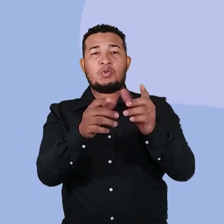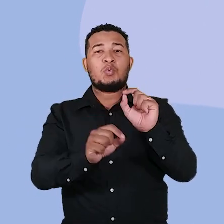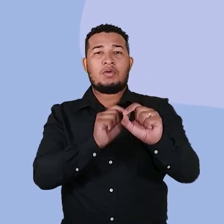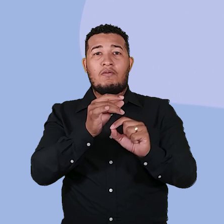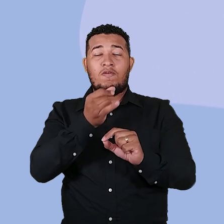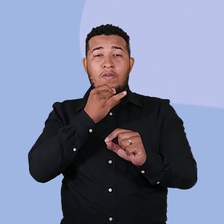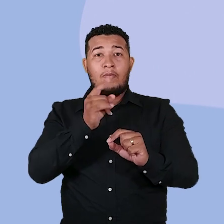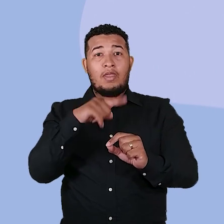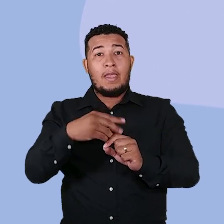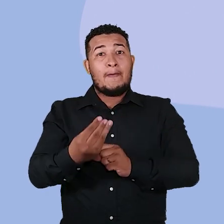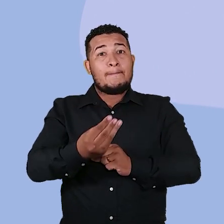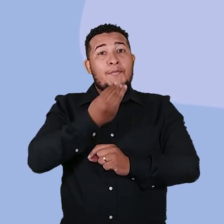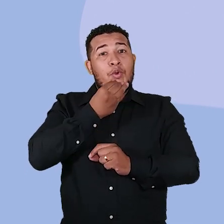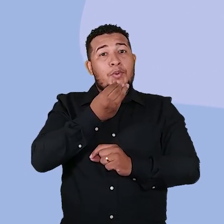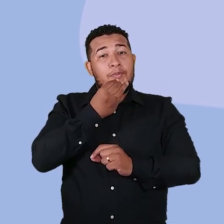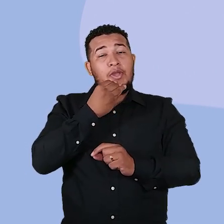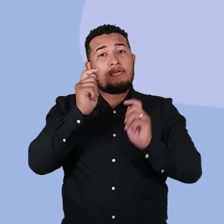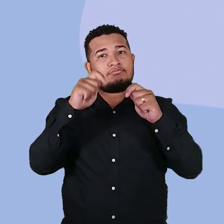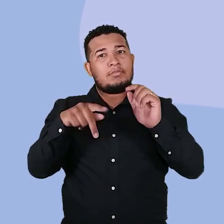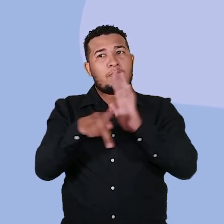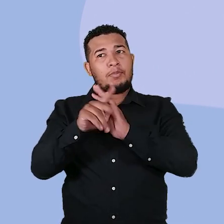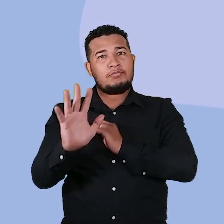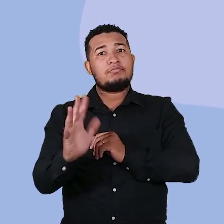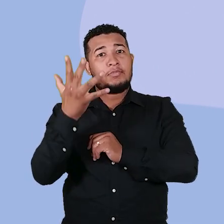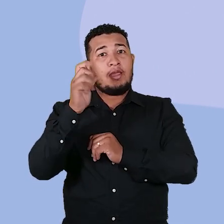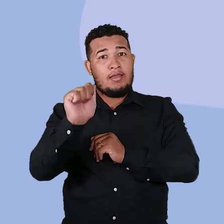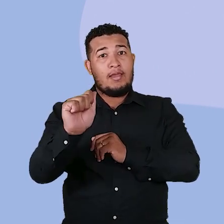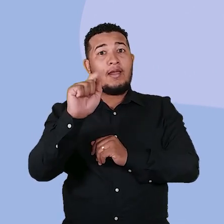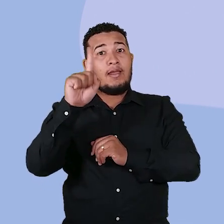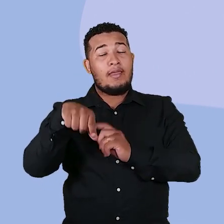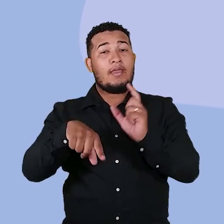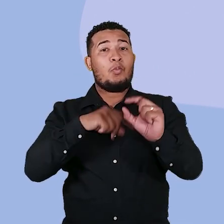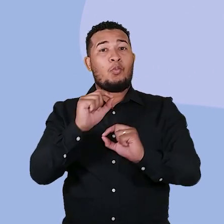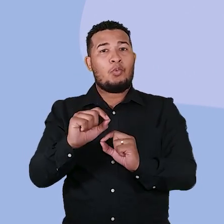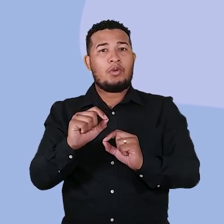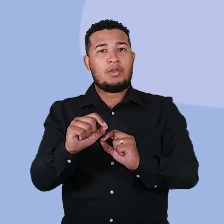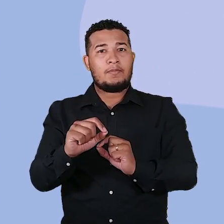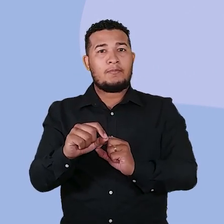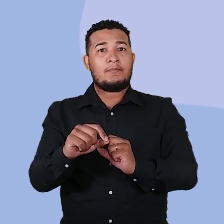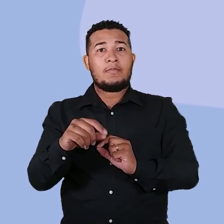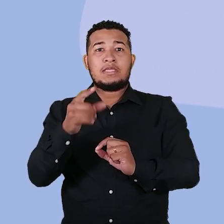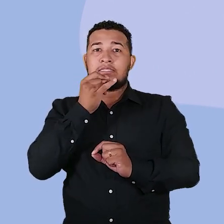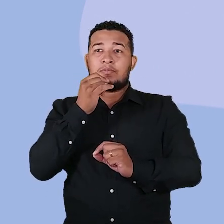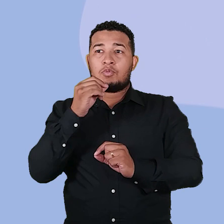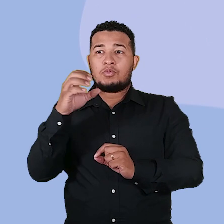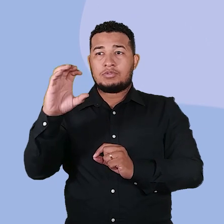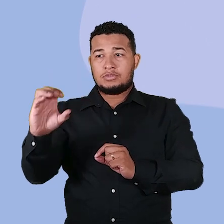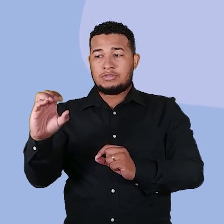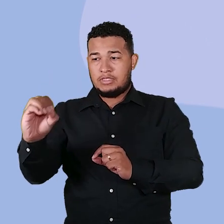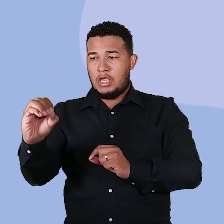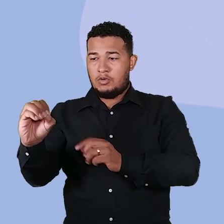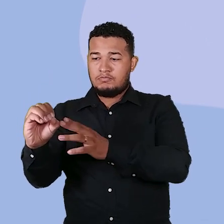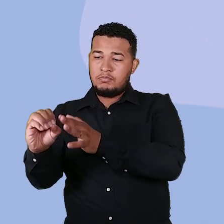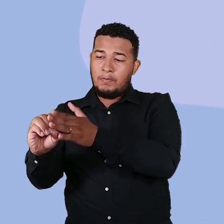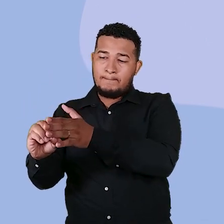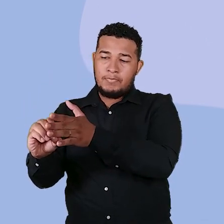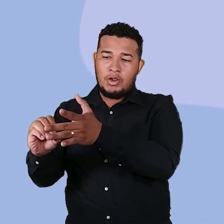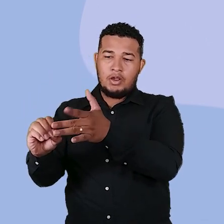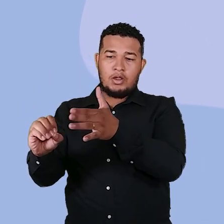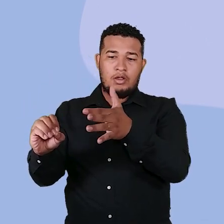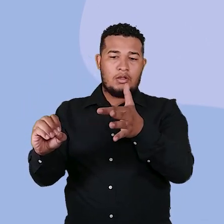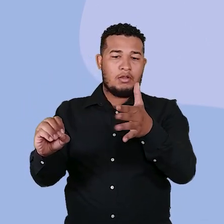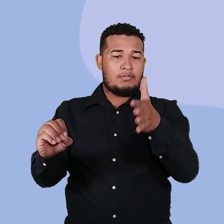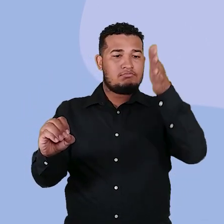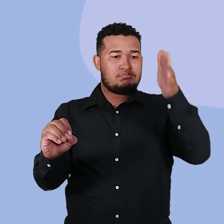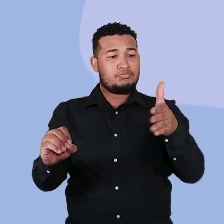no meio ó como é que você pode ler isso aí a probabilidade de um evento acontecer é maior ou igual